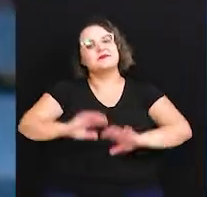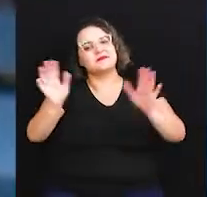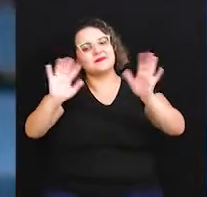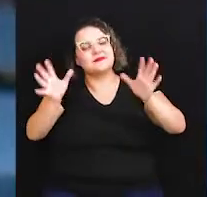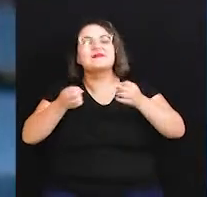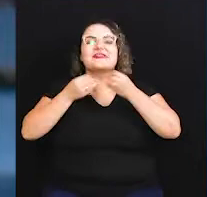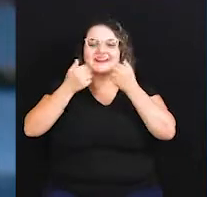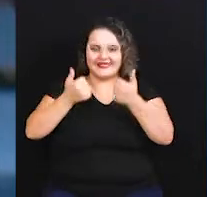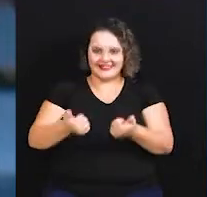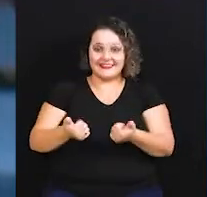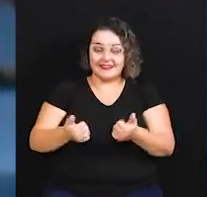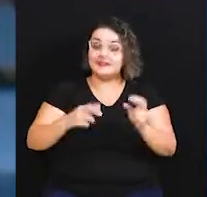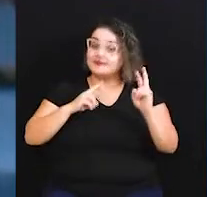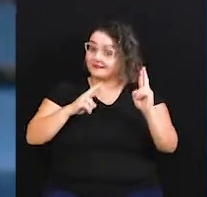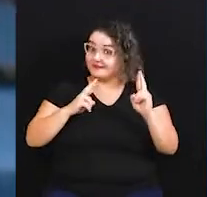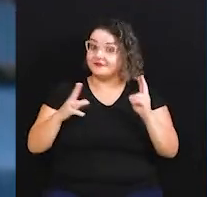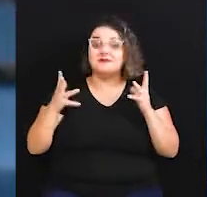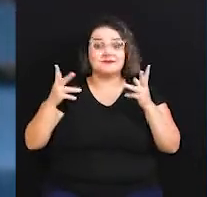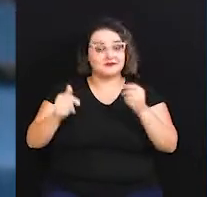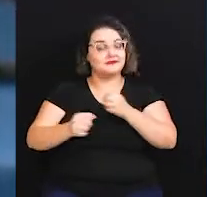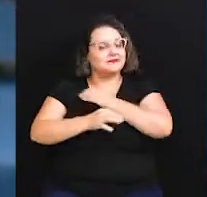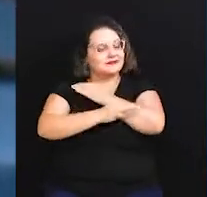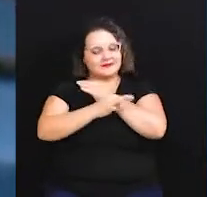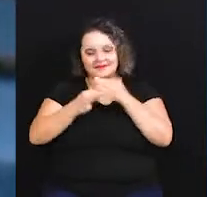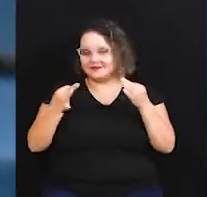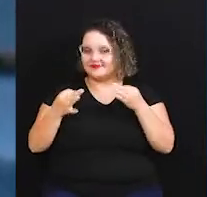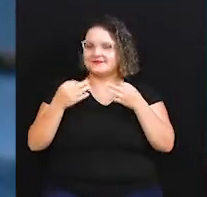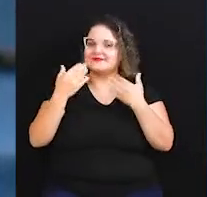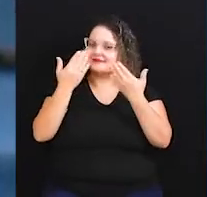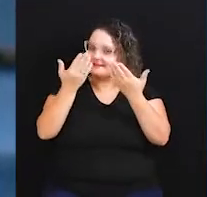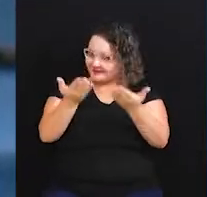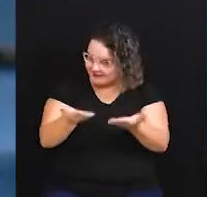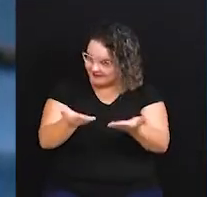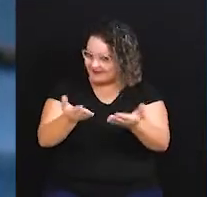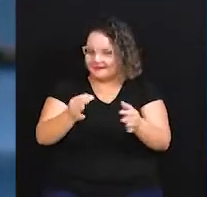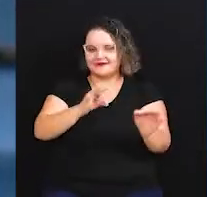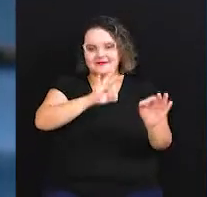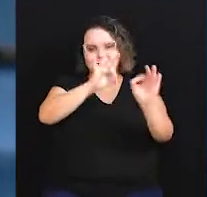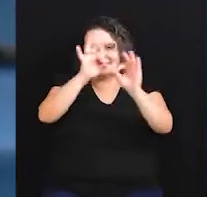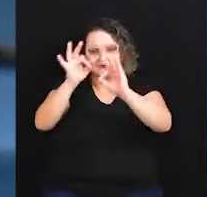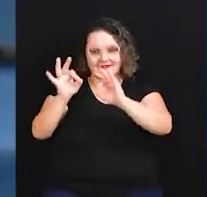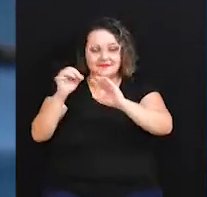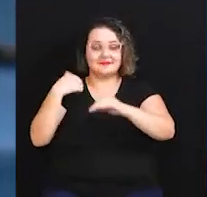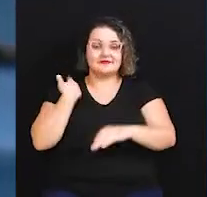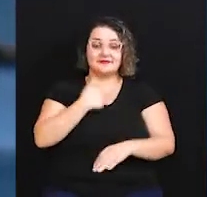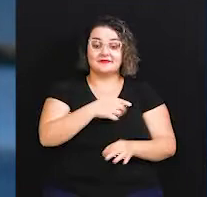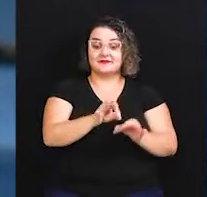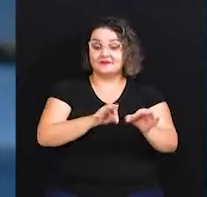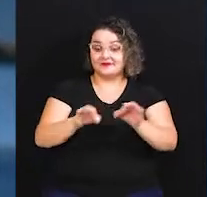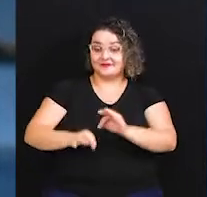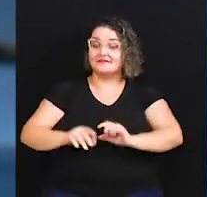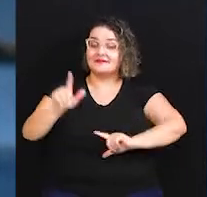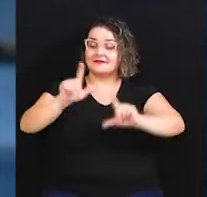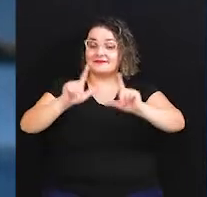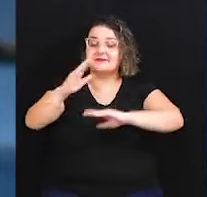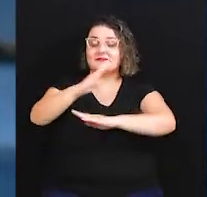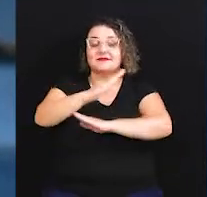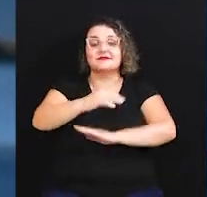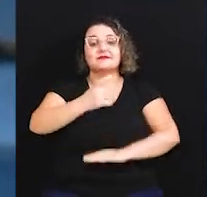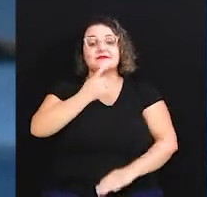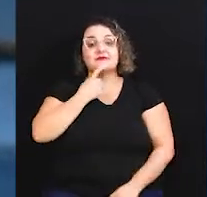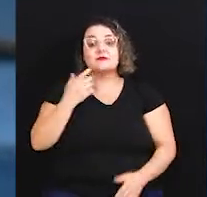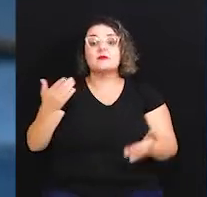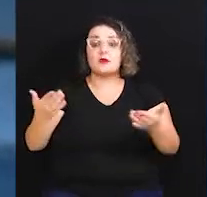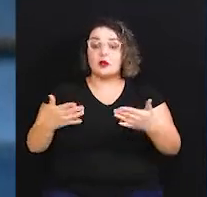Oi, gente, tudo bem? Eu espero que esteja tudo bem com você que está aí do outro lado, assistindo aqui a nossa programação da TV Câmara Campinas.